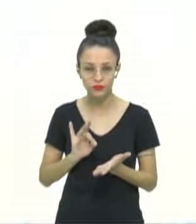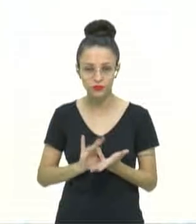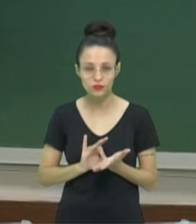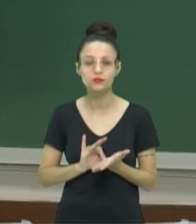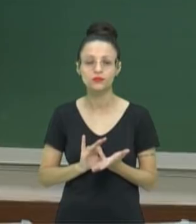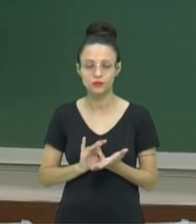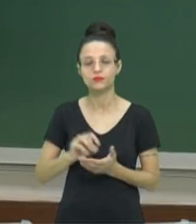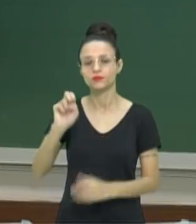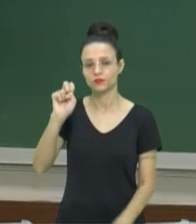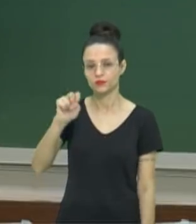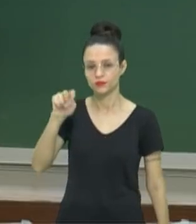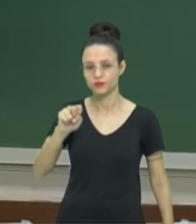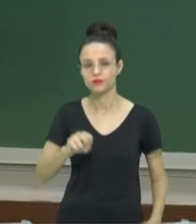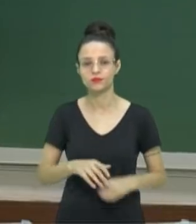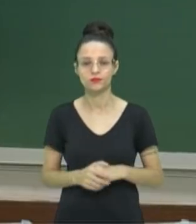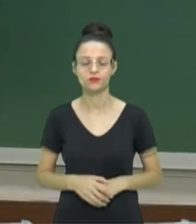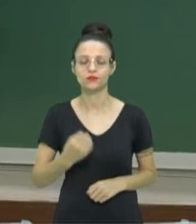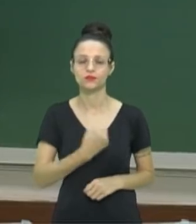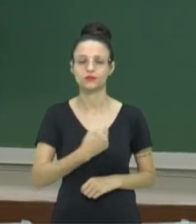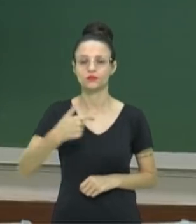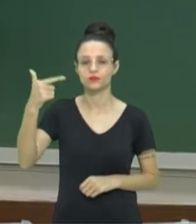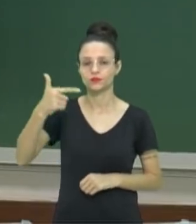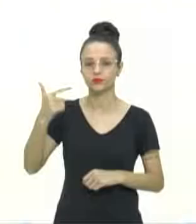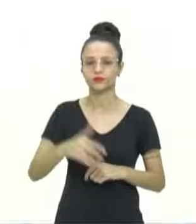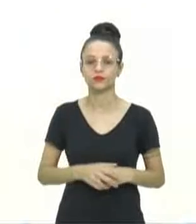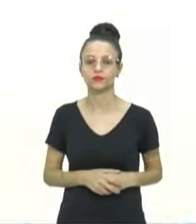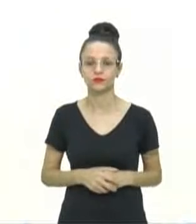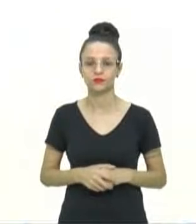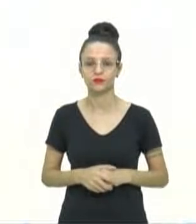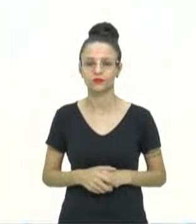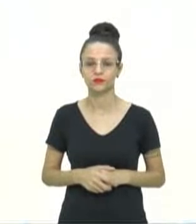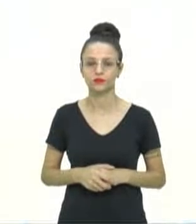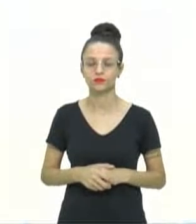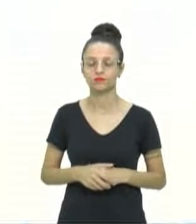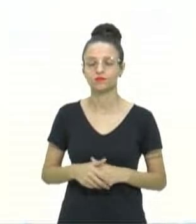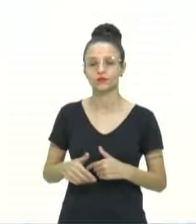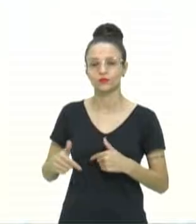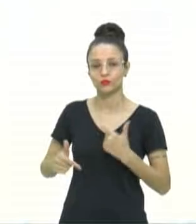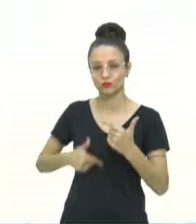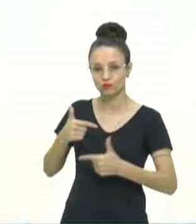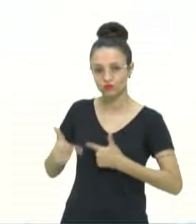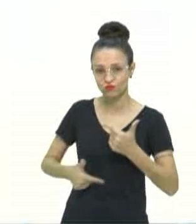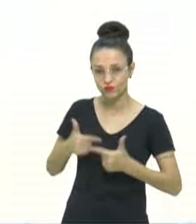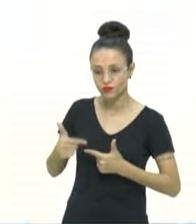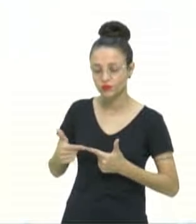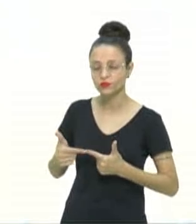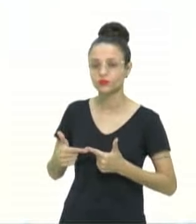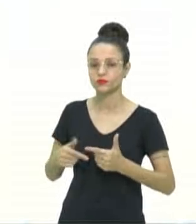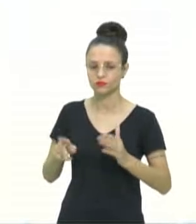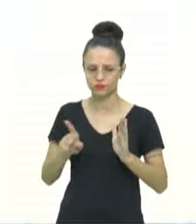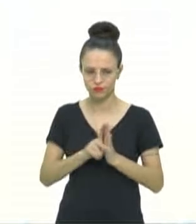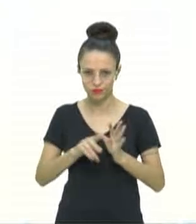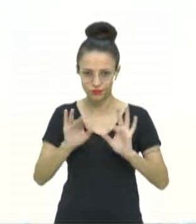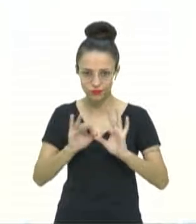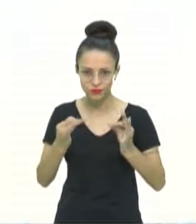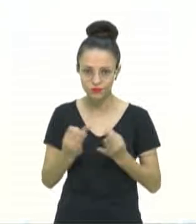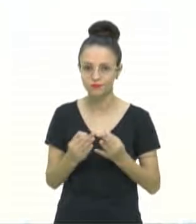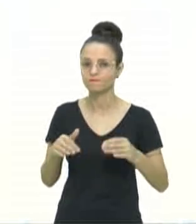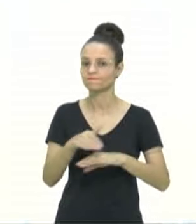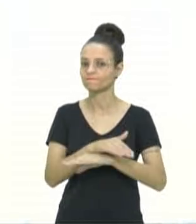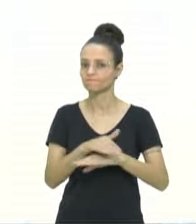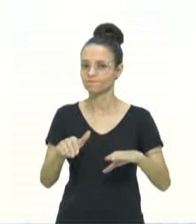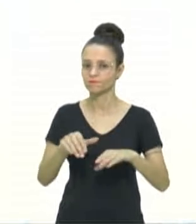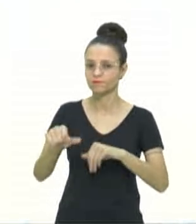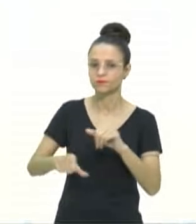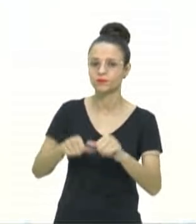falamos? Sim. E número 2, o trabalho deixou de ser predominantemente familiar, passando a